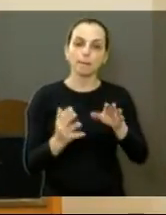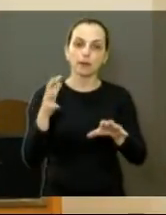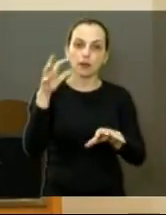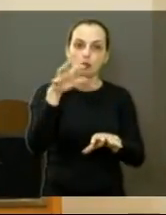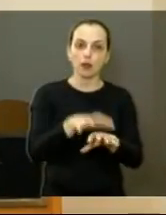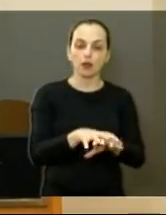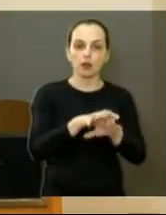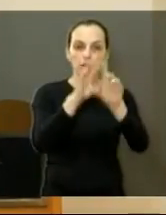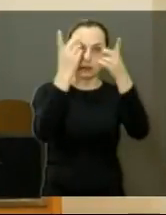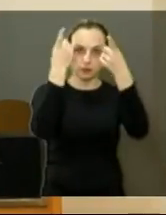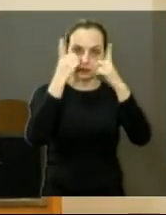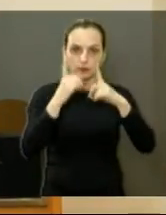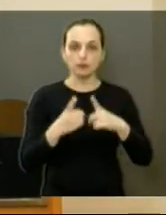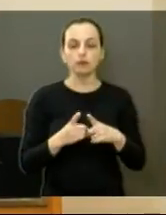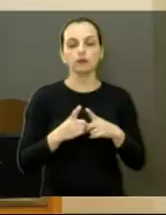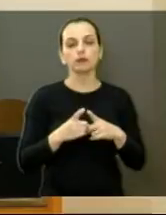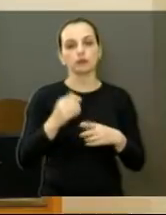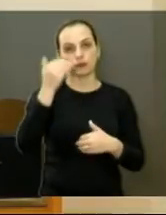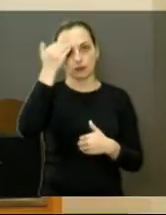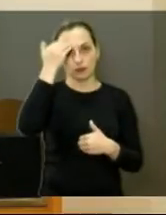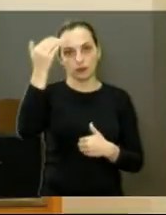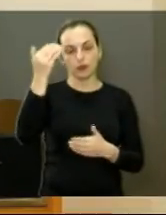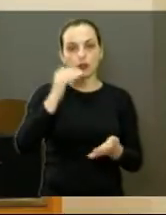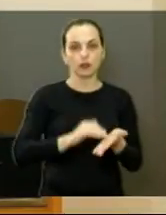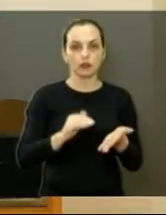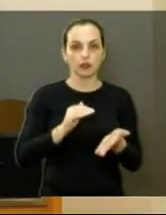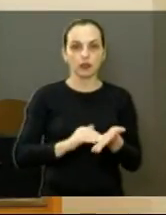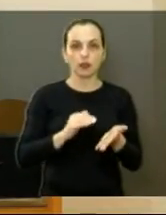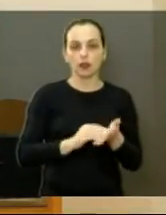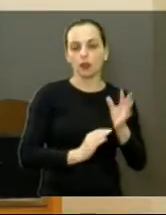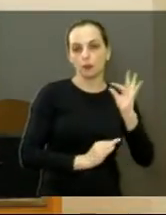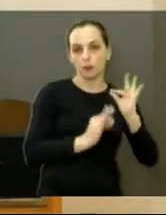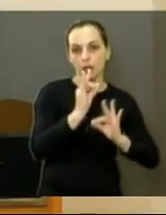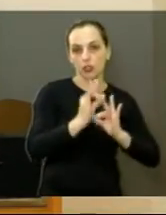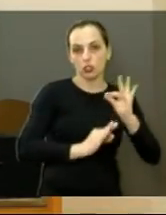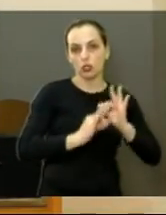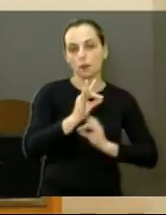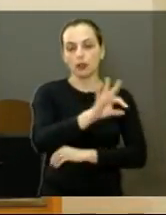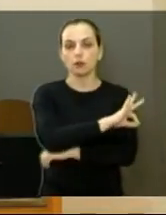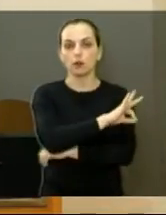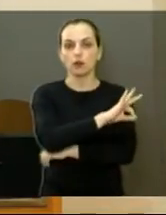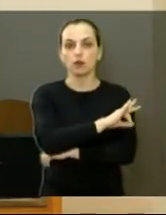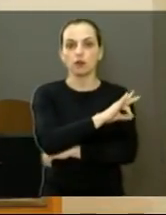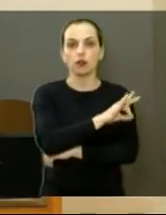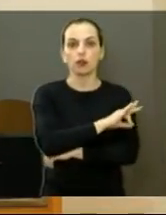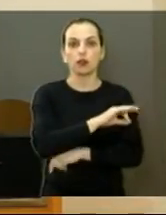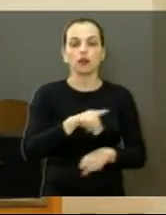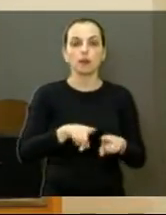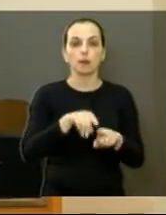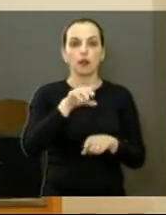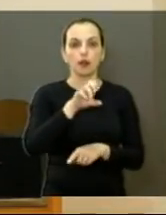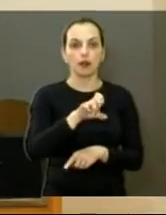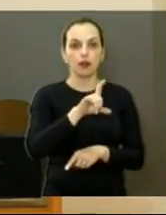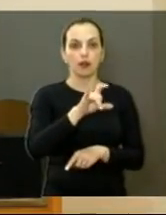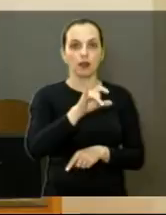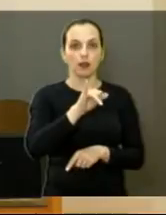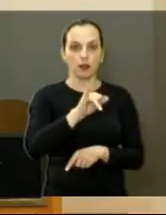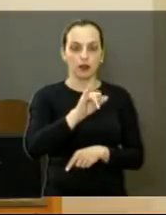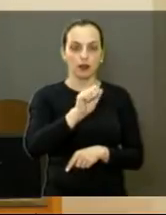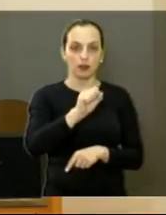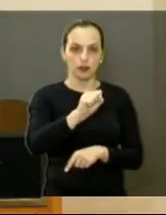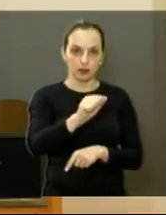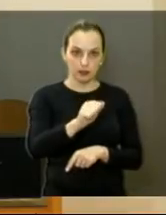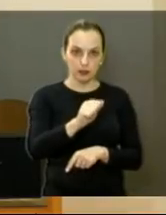Também um agradecimento à secretária de Planejamento da Prefeitura e à Elisa, assessora